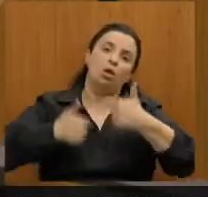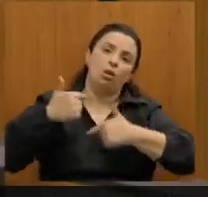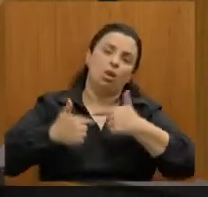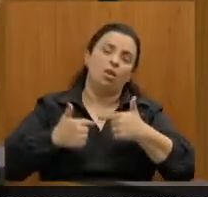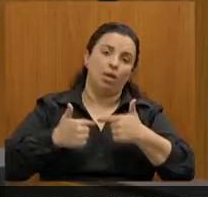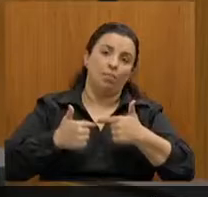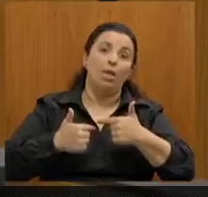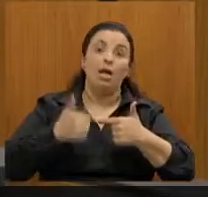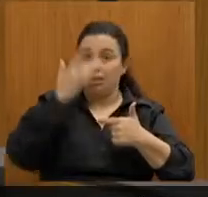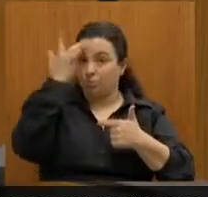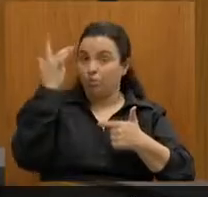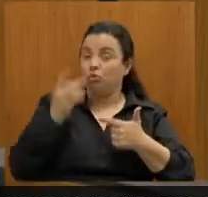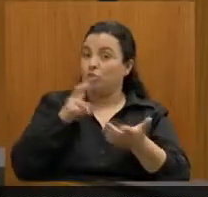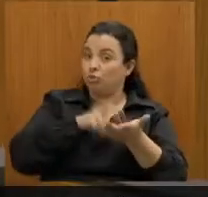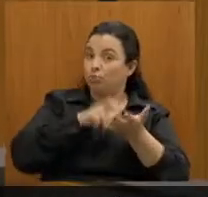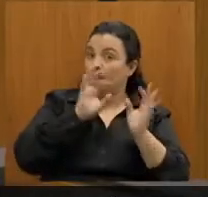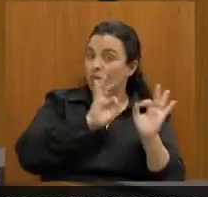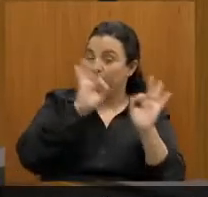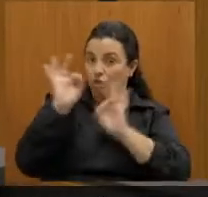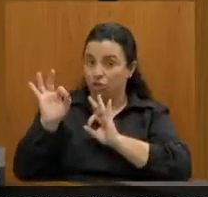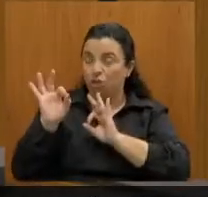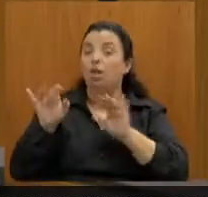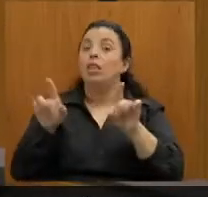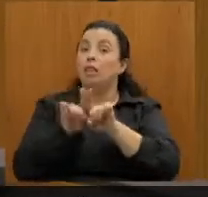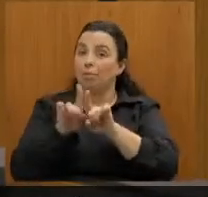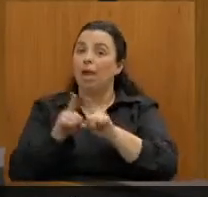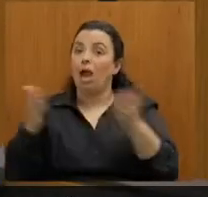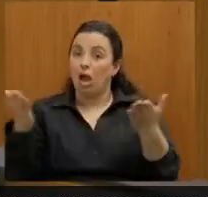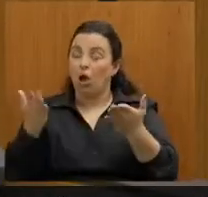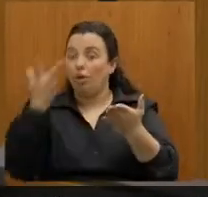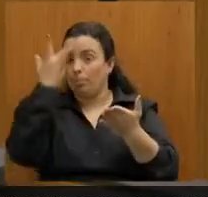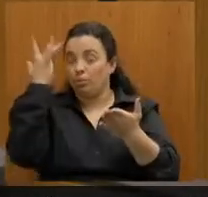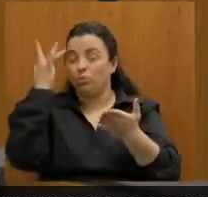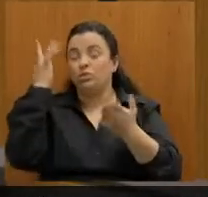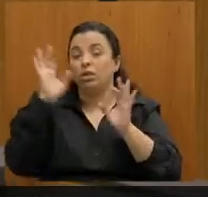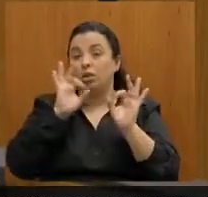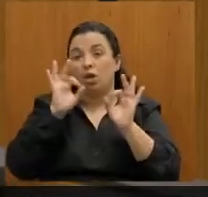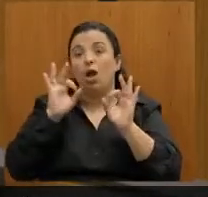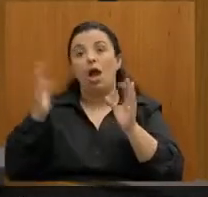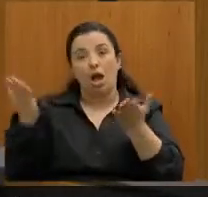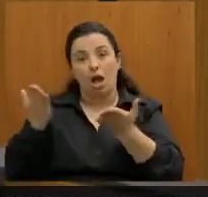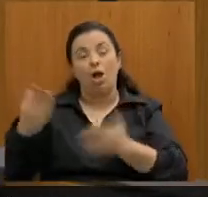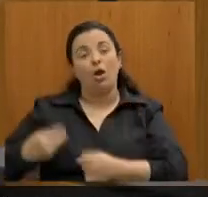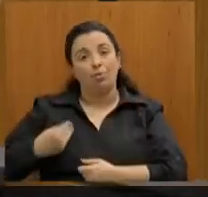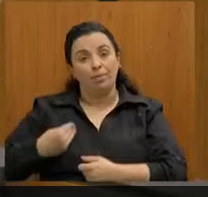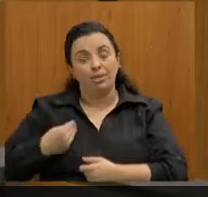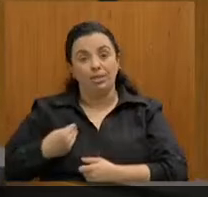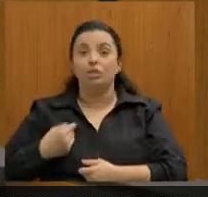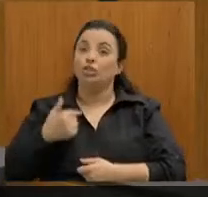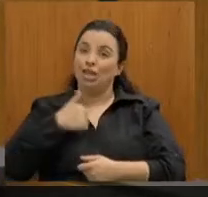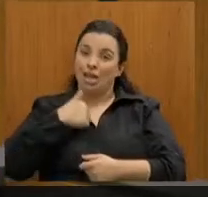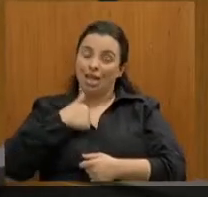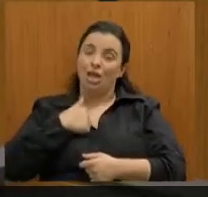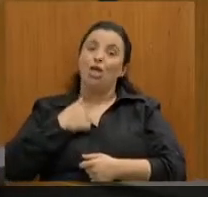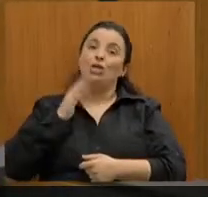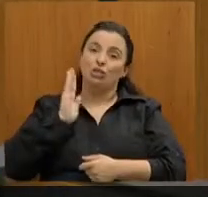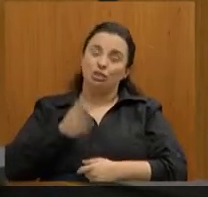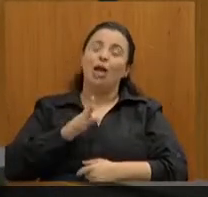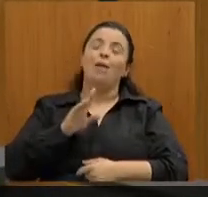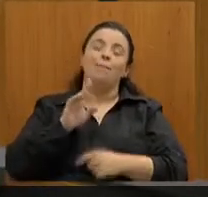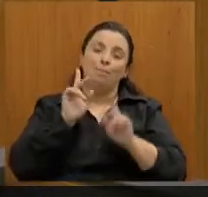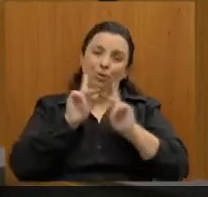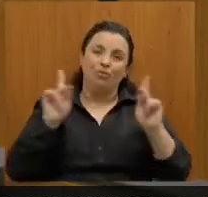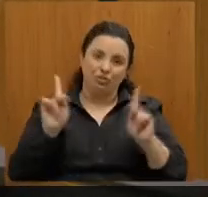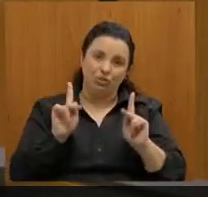no período da manhã as que estão conosco na lideranças e pessoalmente e saio aqui como boa professora que sou com para comprar a casa